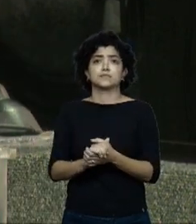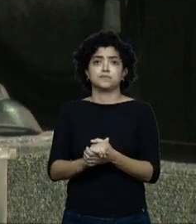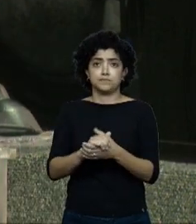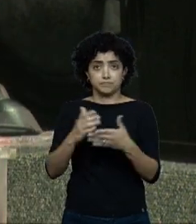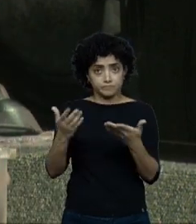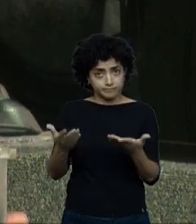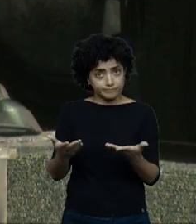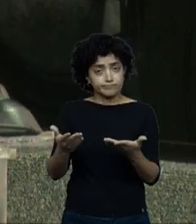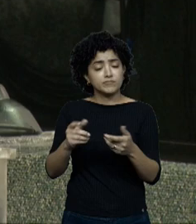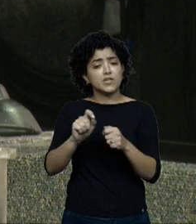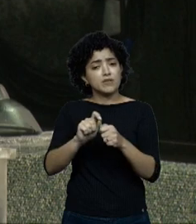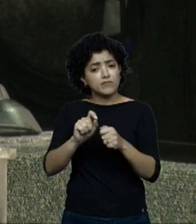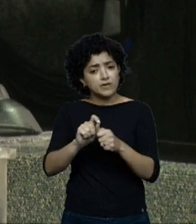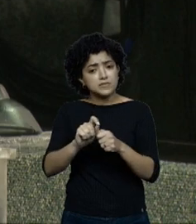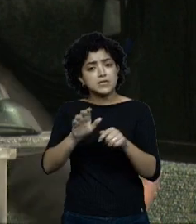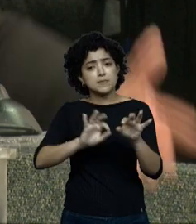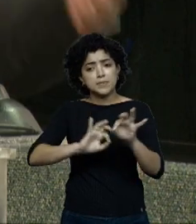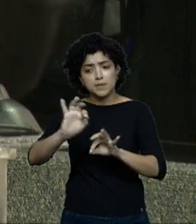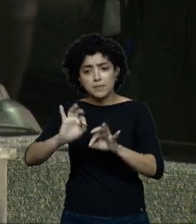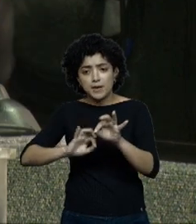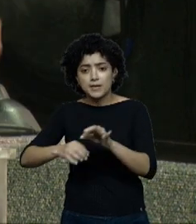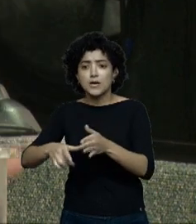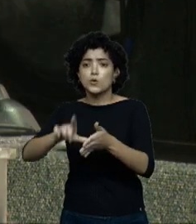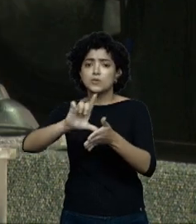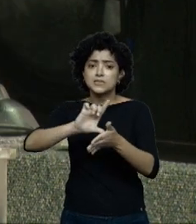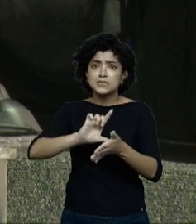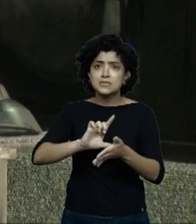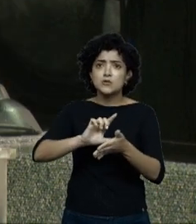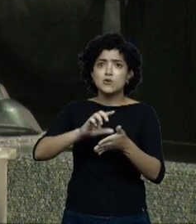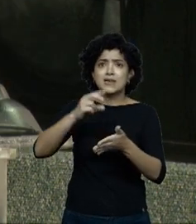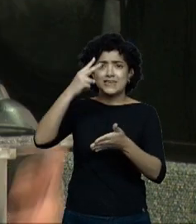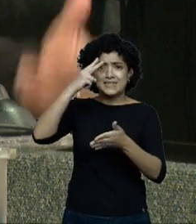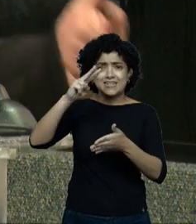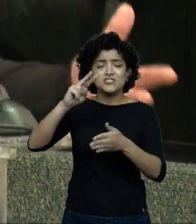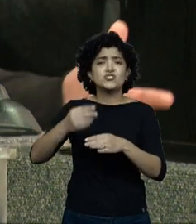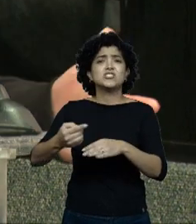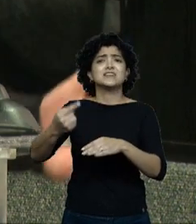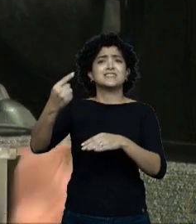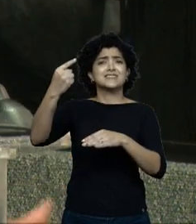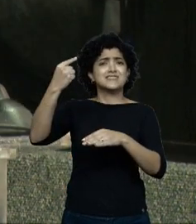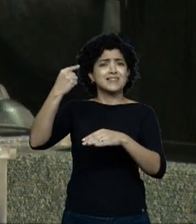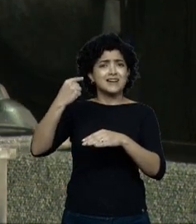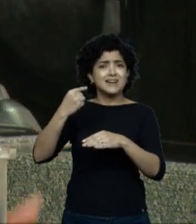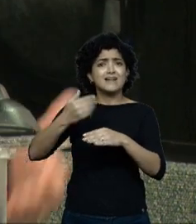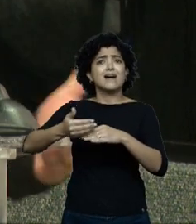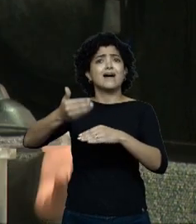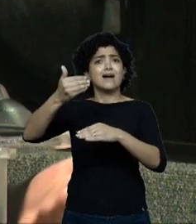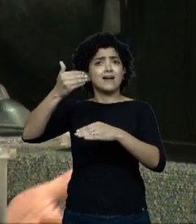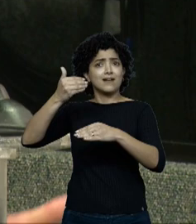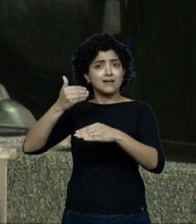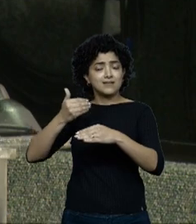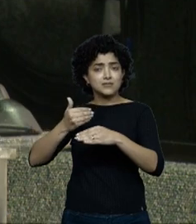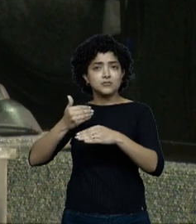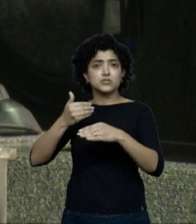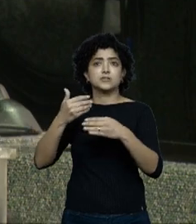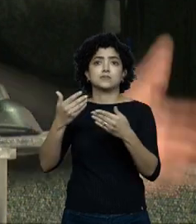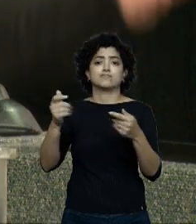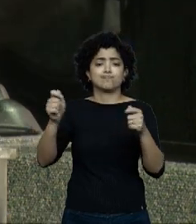faça isso com antecedência faça dois ou três dias para que seja uma escolha humana